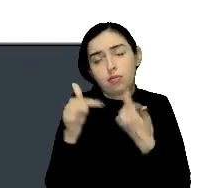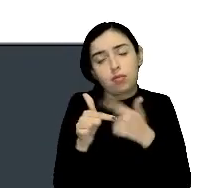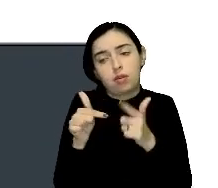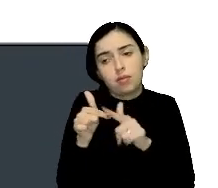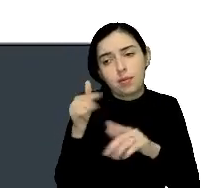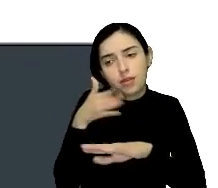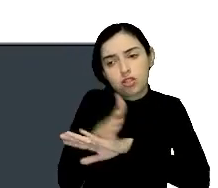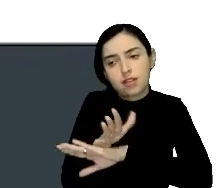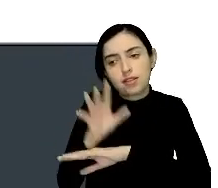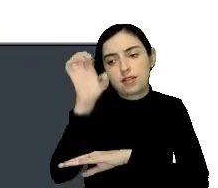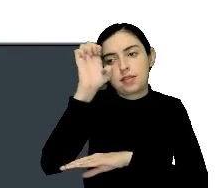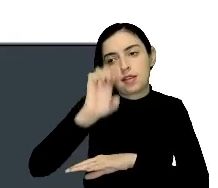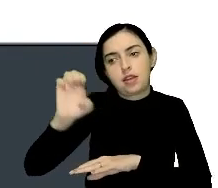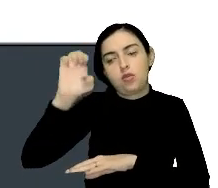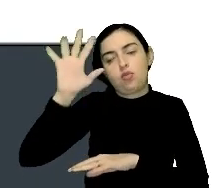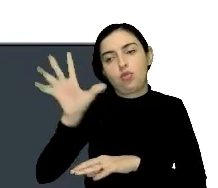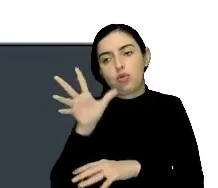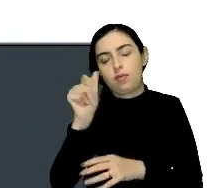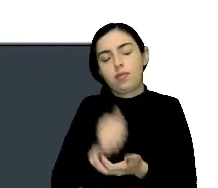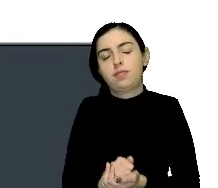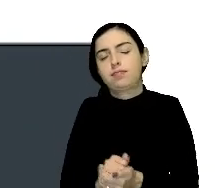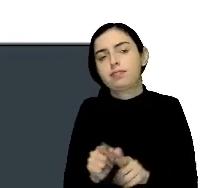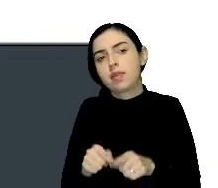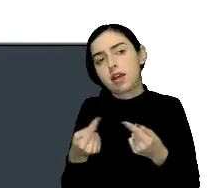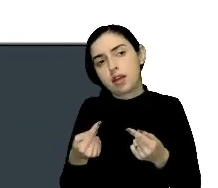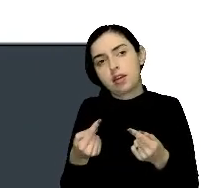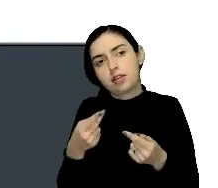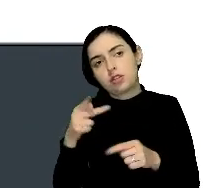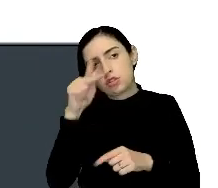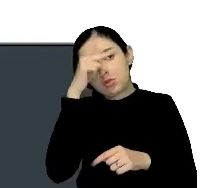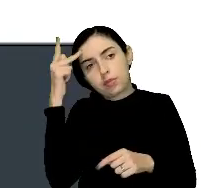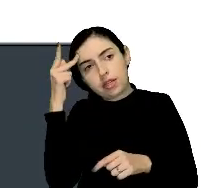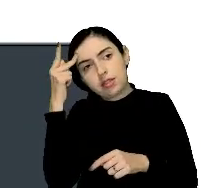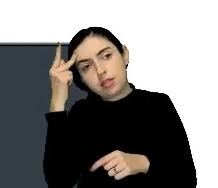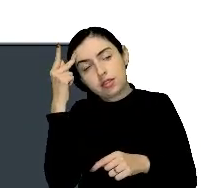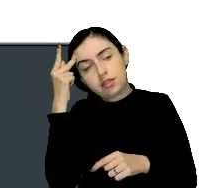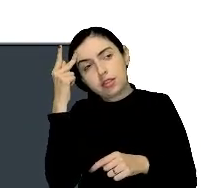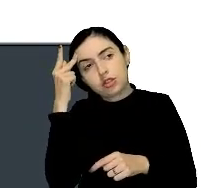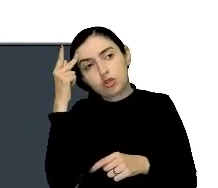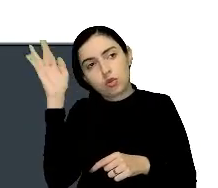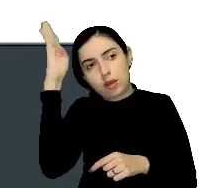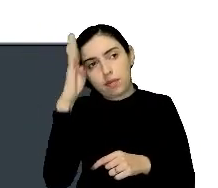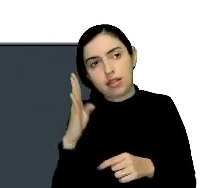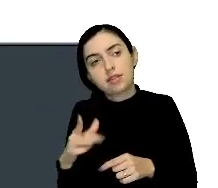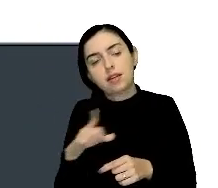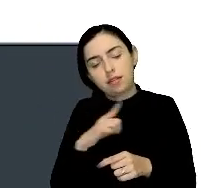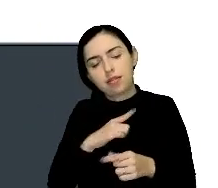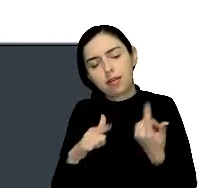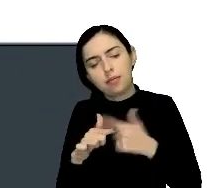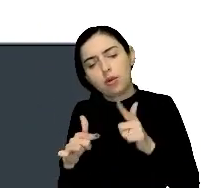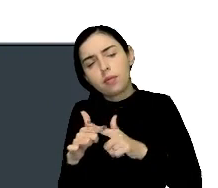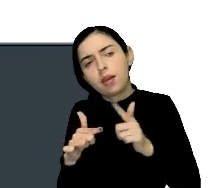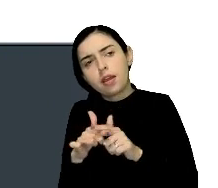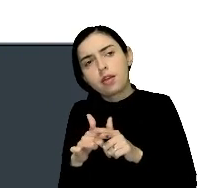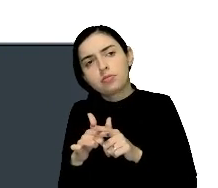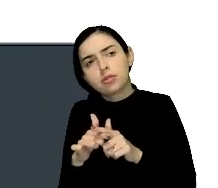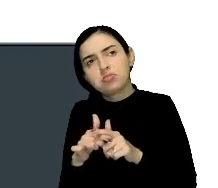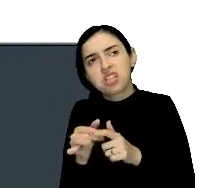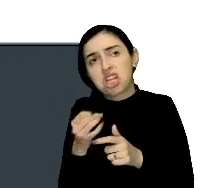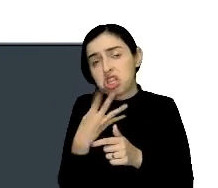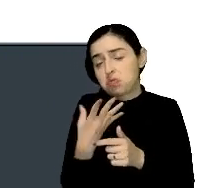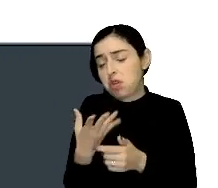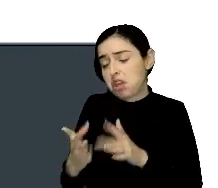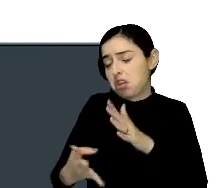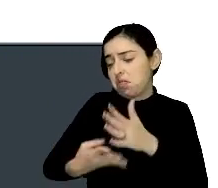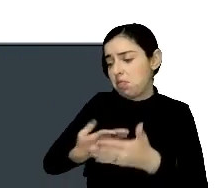Europa. Ora, o brasileiro já tem problema para entrar na Europa. Não é porque o brasileiro trata bem ou não o migrante aqui no Brasil